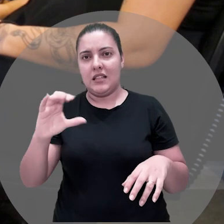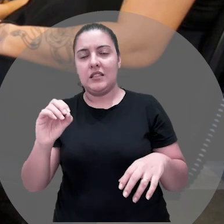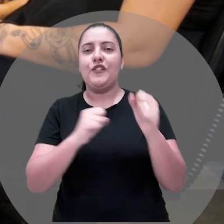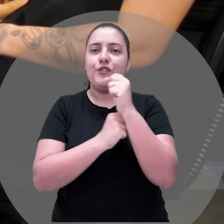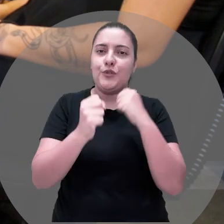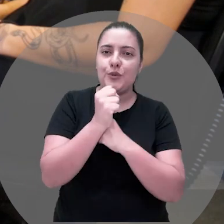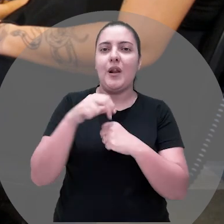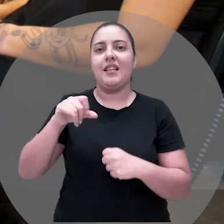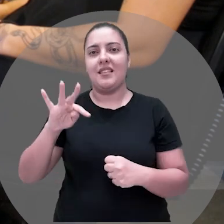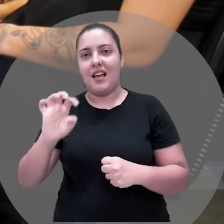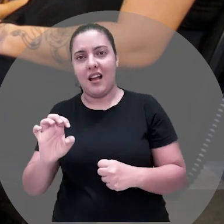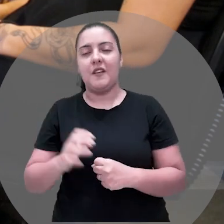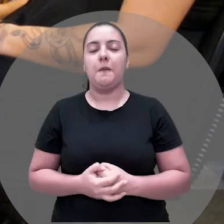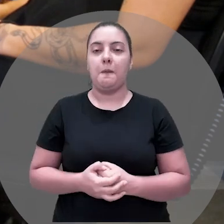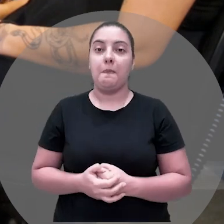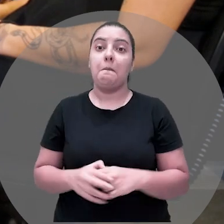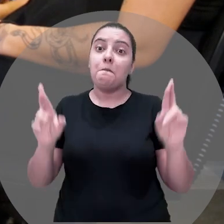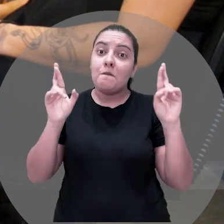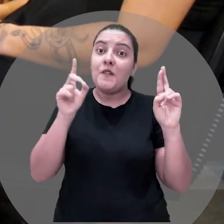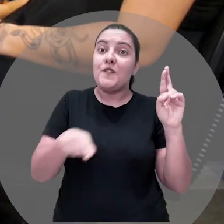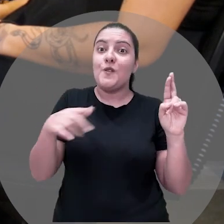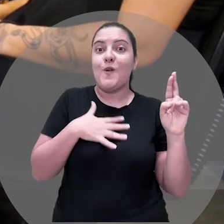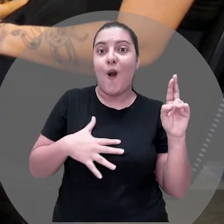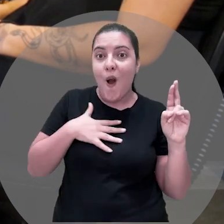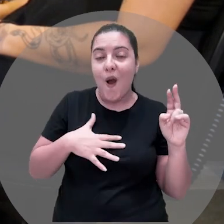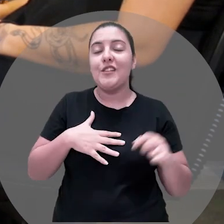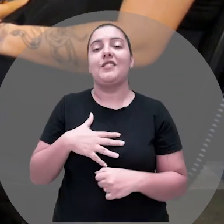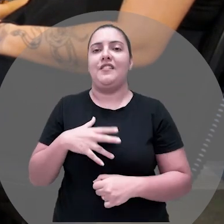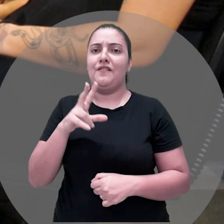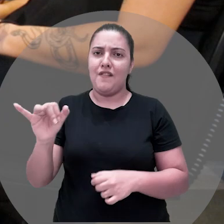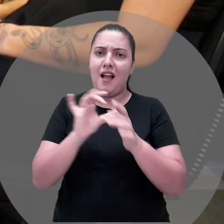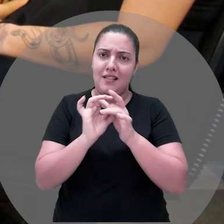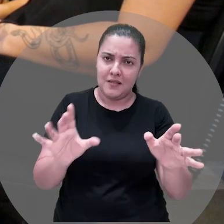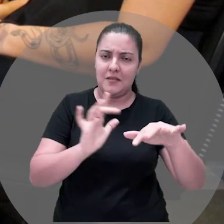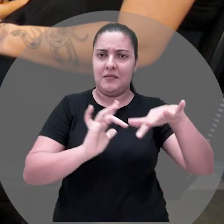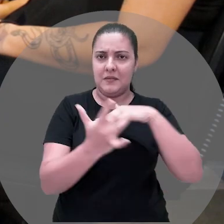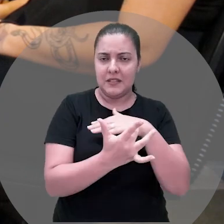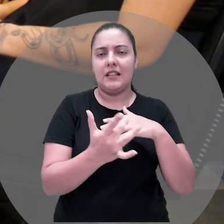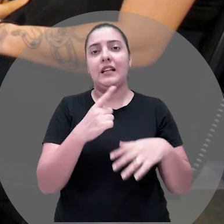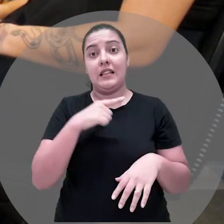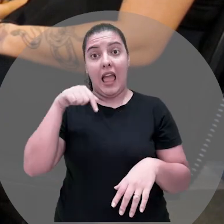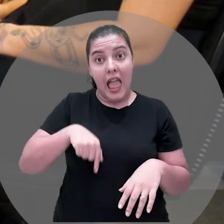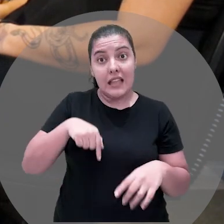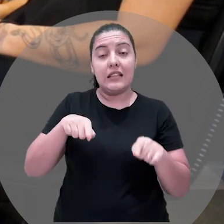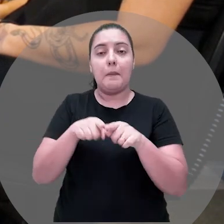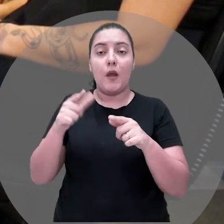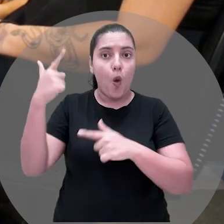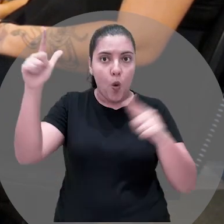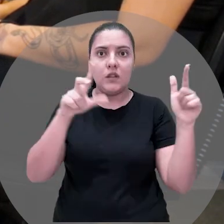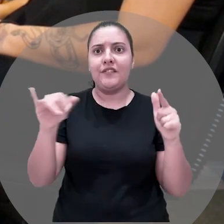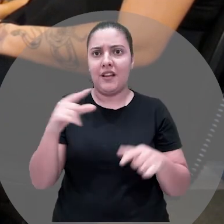e espero que vocês curtam né vai estar disponível aí nas redes sociais tem essa e tem outras né